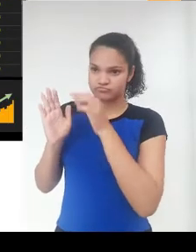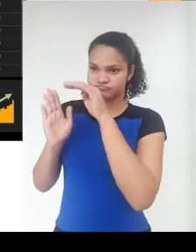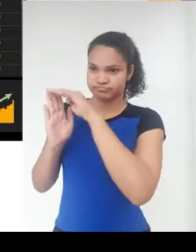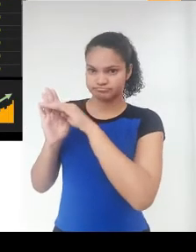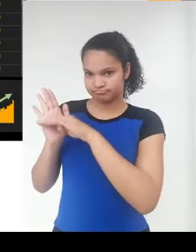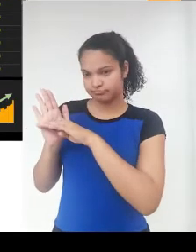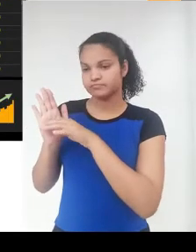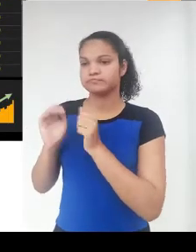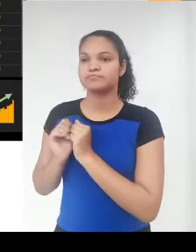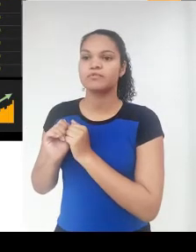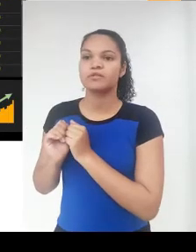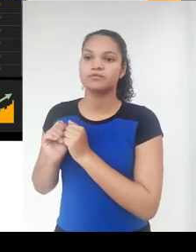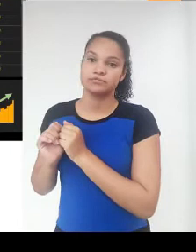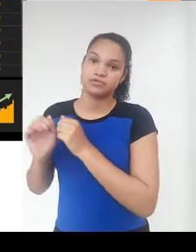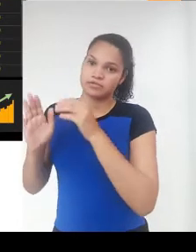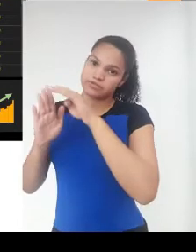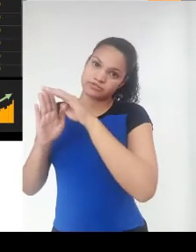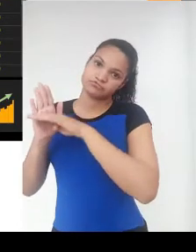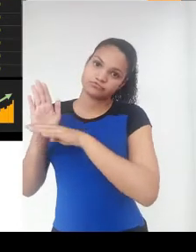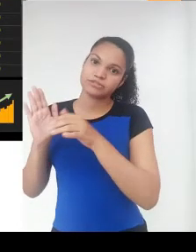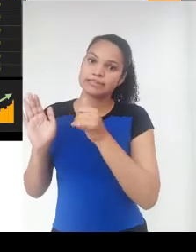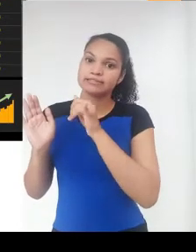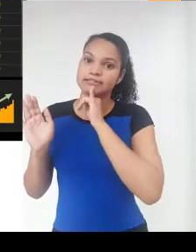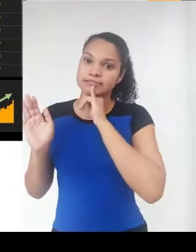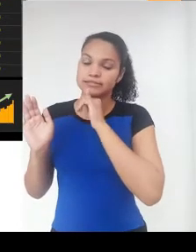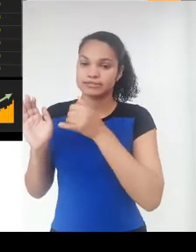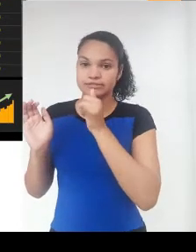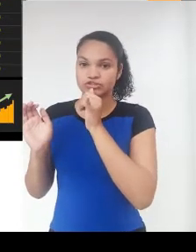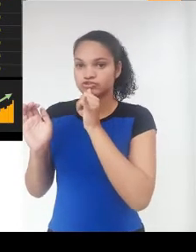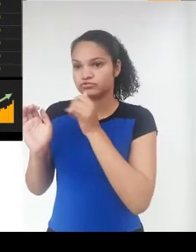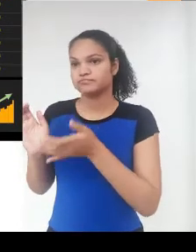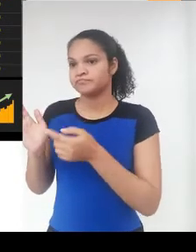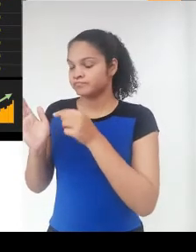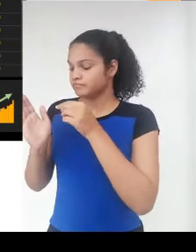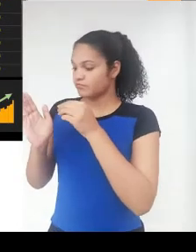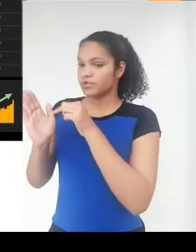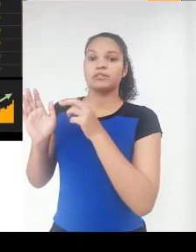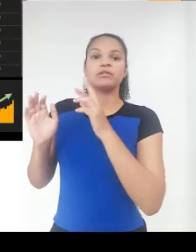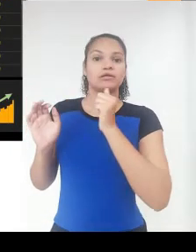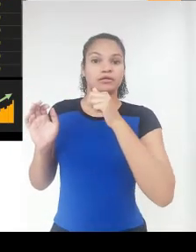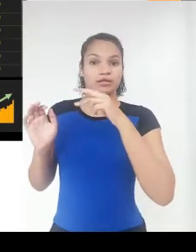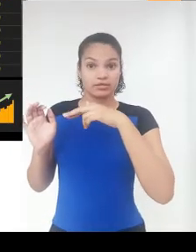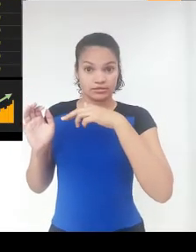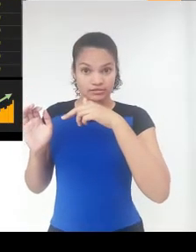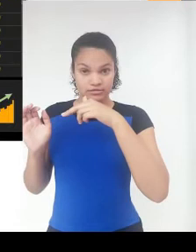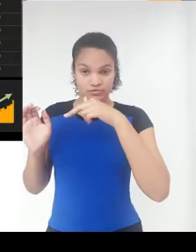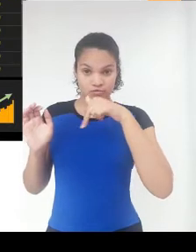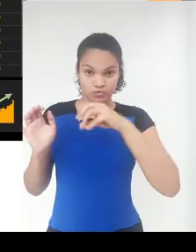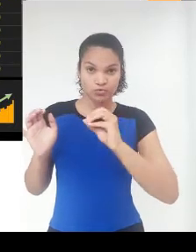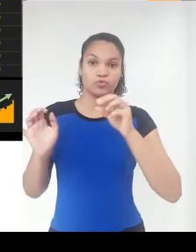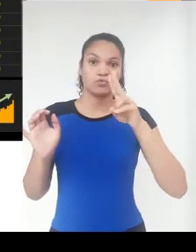ranking triste, né, da propagação da doença. O Irã e o Reino Unido. O